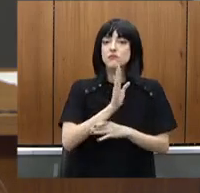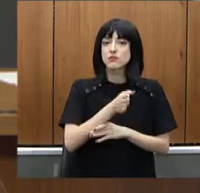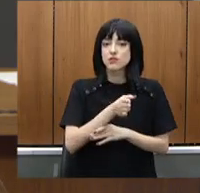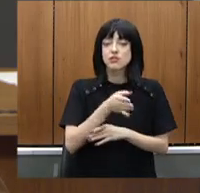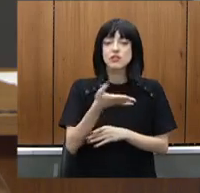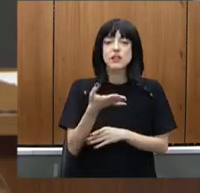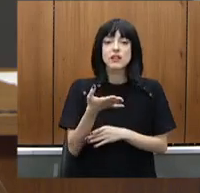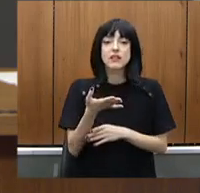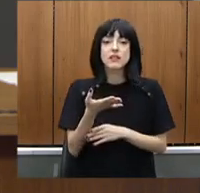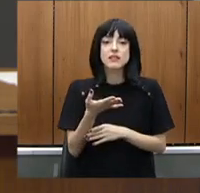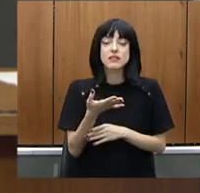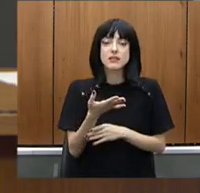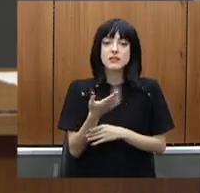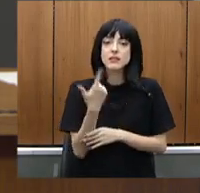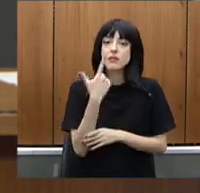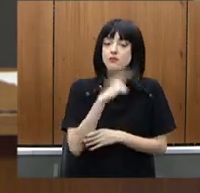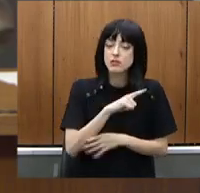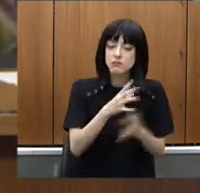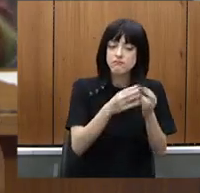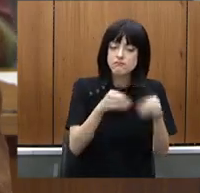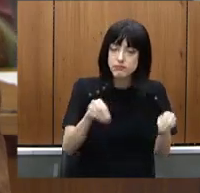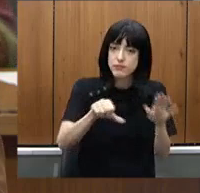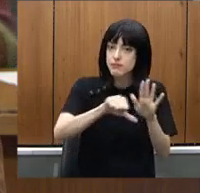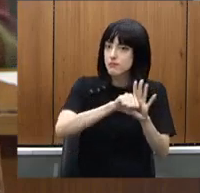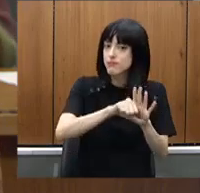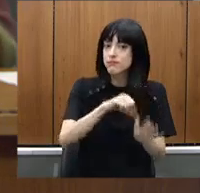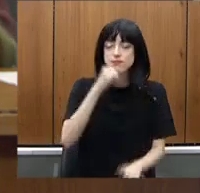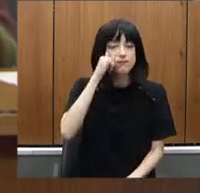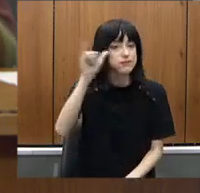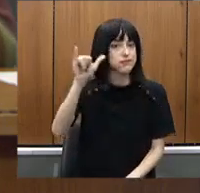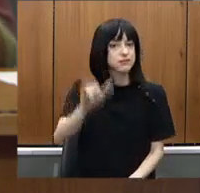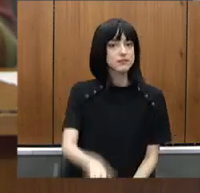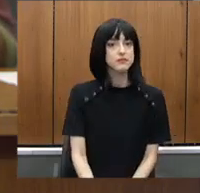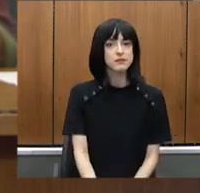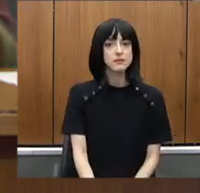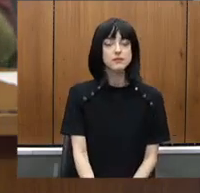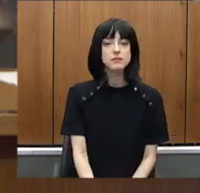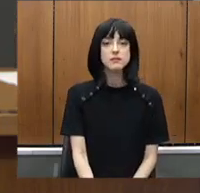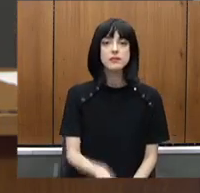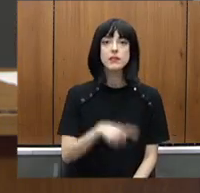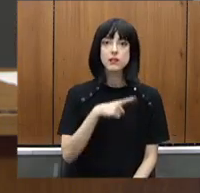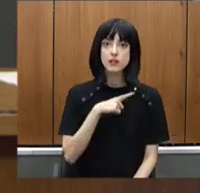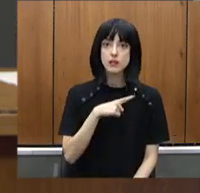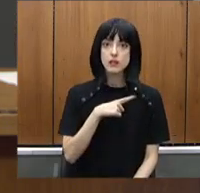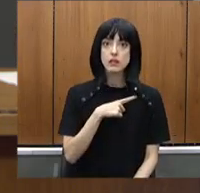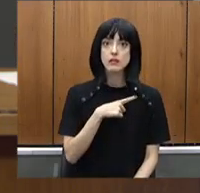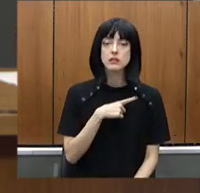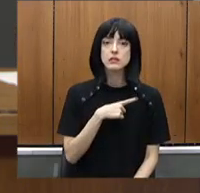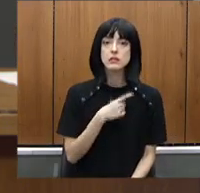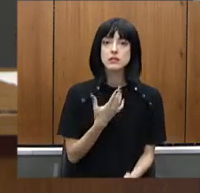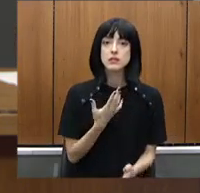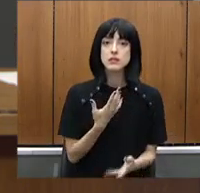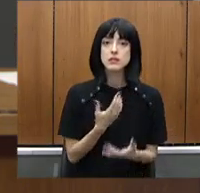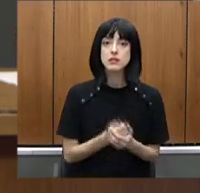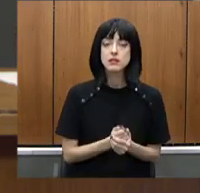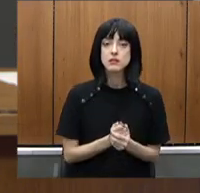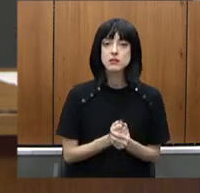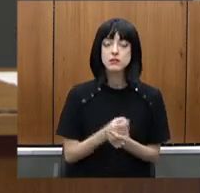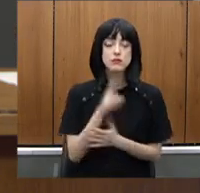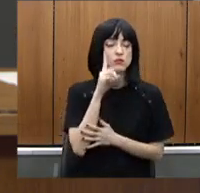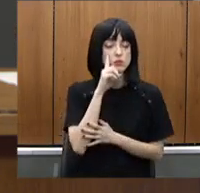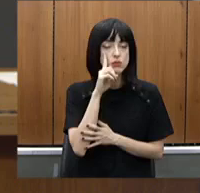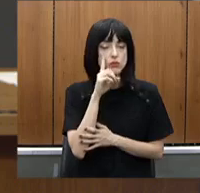e para Além disso são os treinamentos são a capacitação são as operações Ordinárias que a gente faz aí com muita intensidade